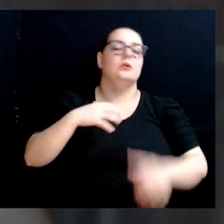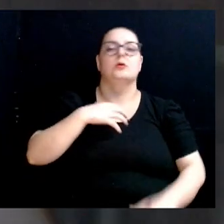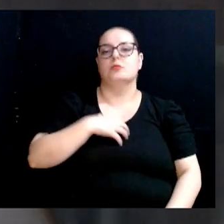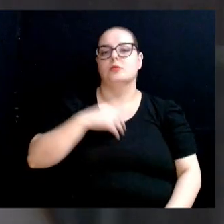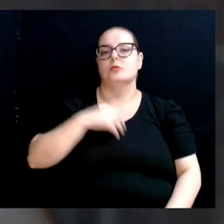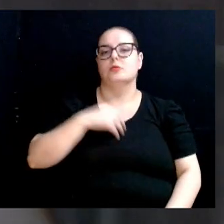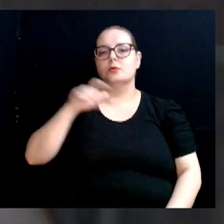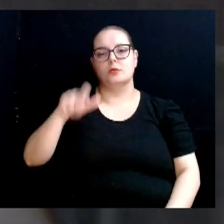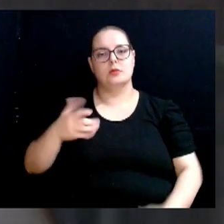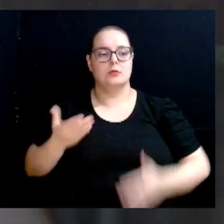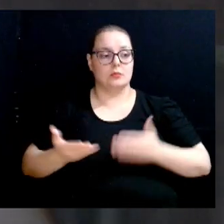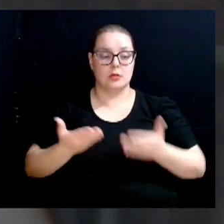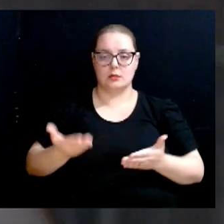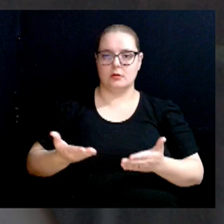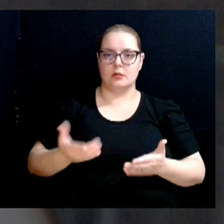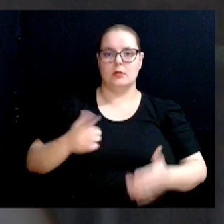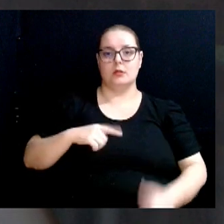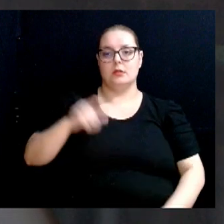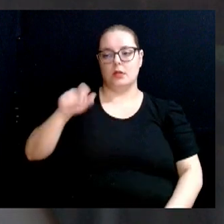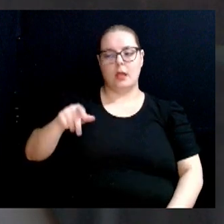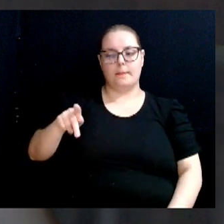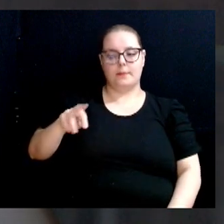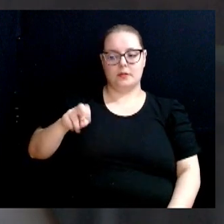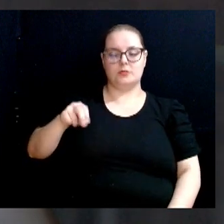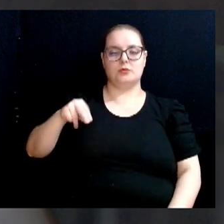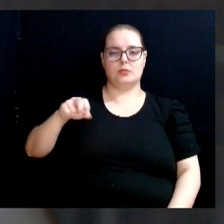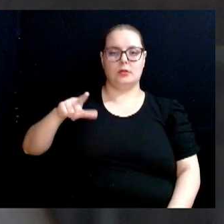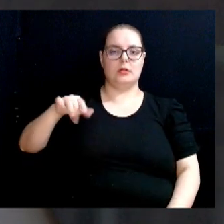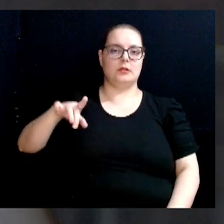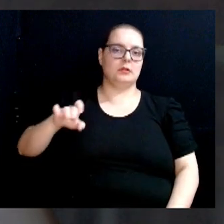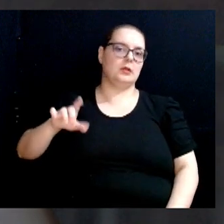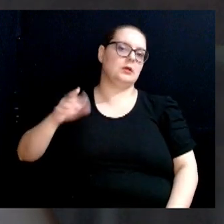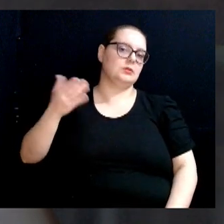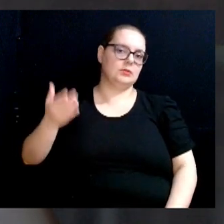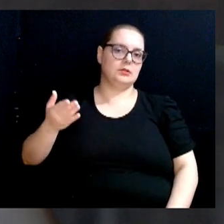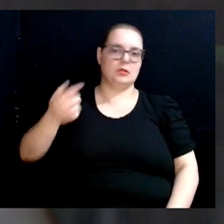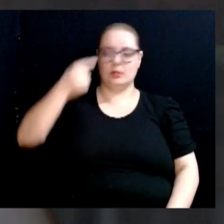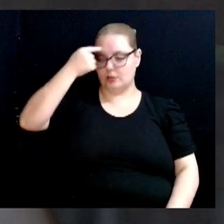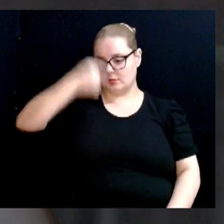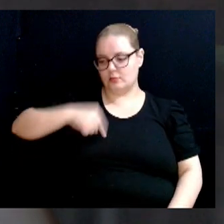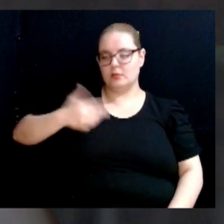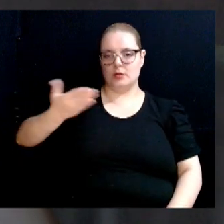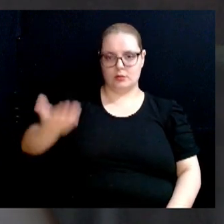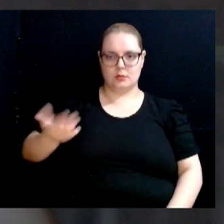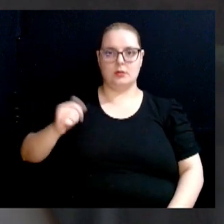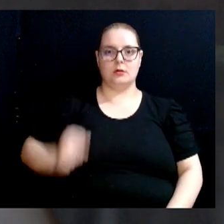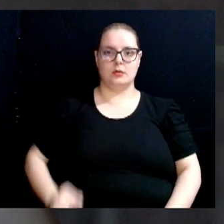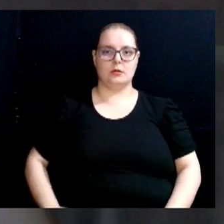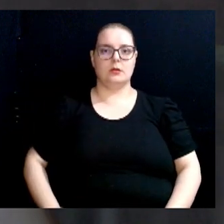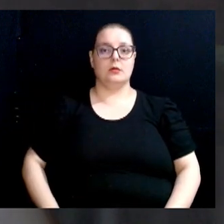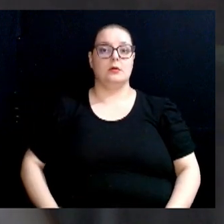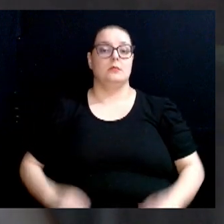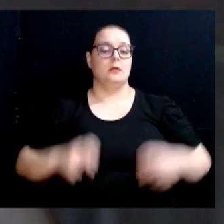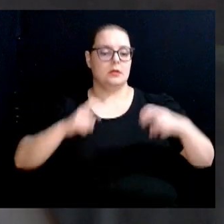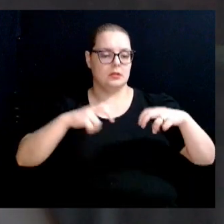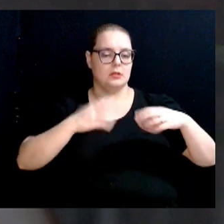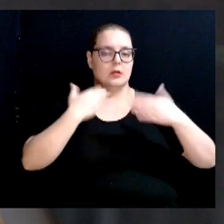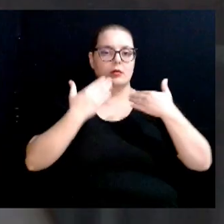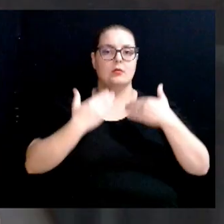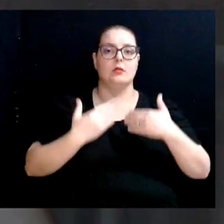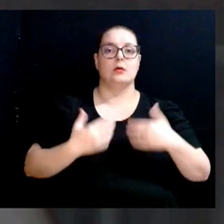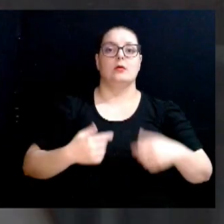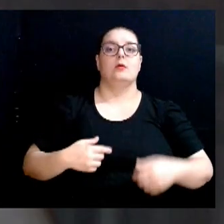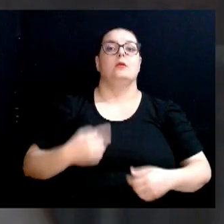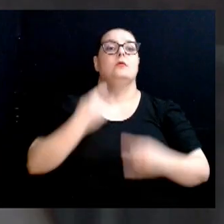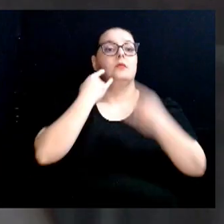tem a personalidade dele, mas cada um sentar, que nem a Karina falou, conversar, entender as necessidades de cada um, como cada um funciona,